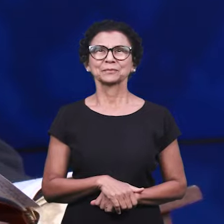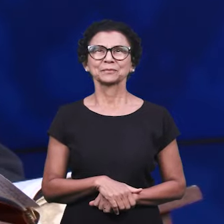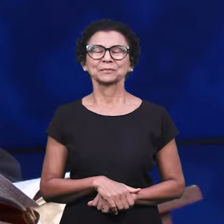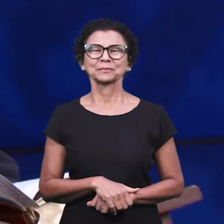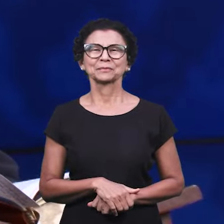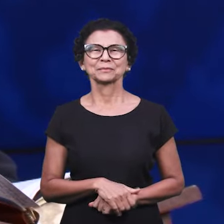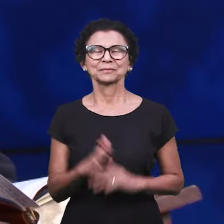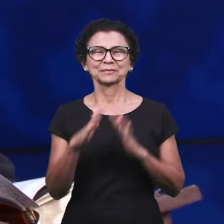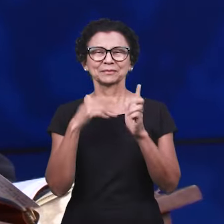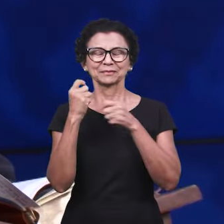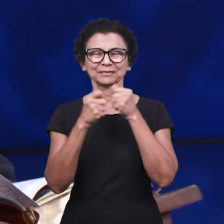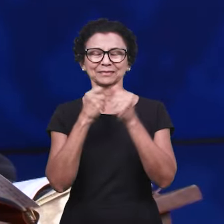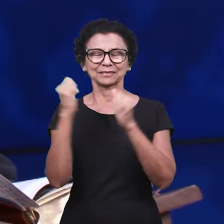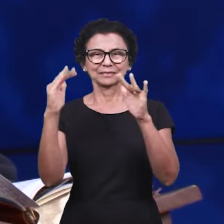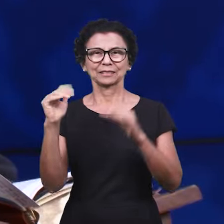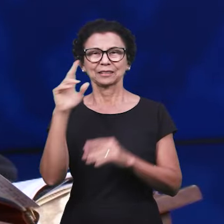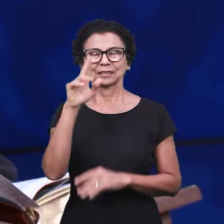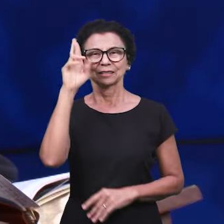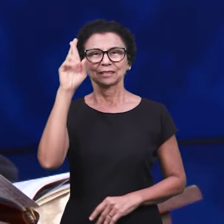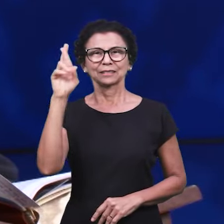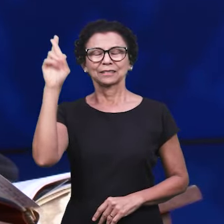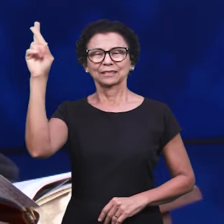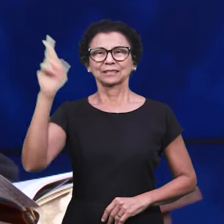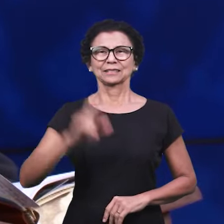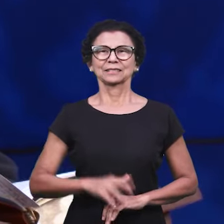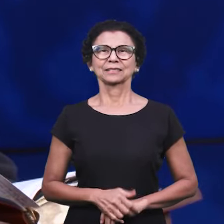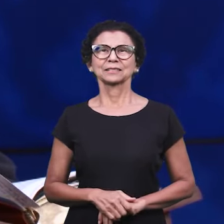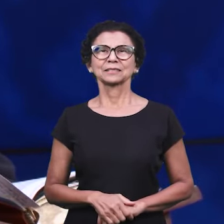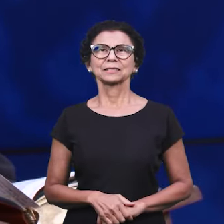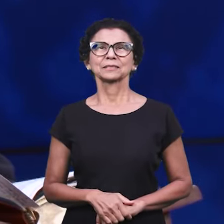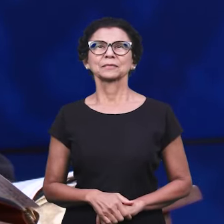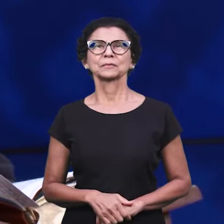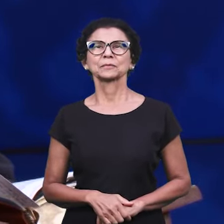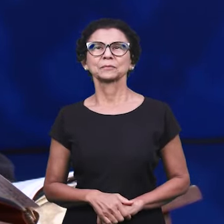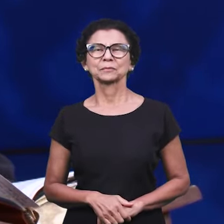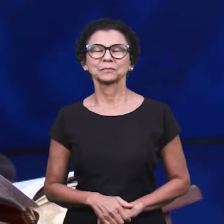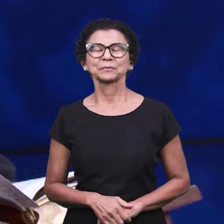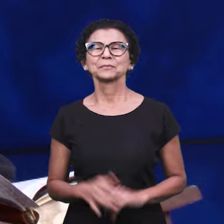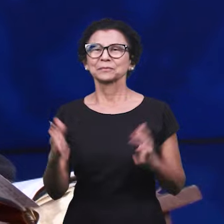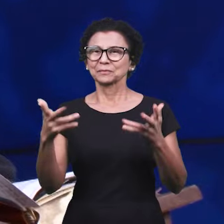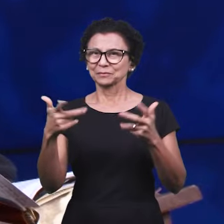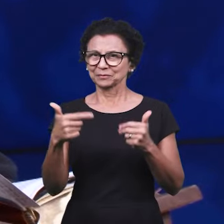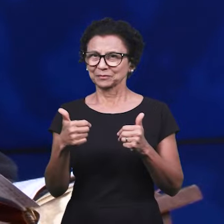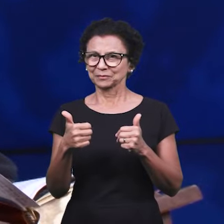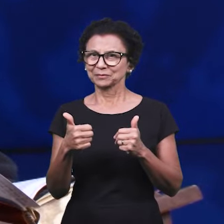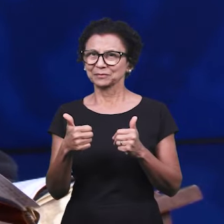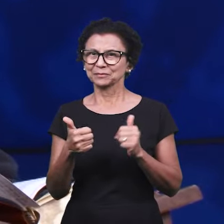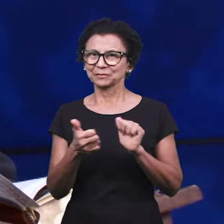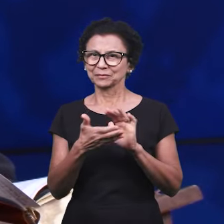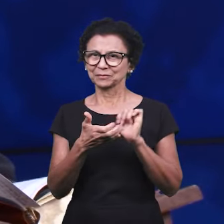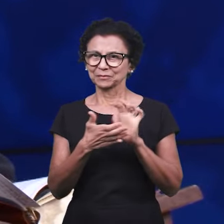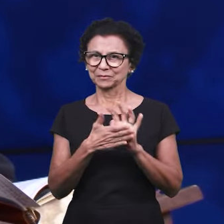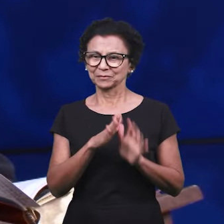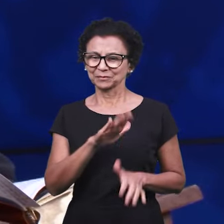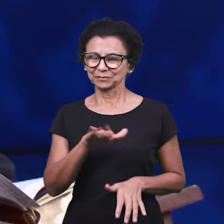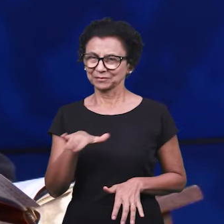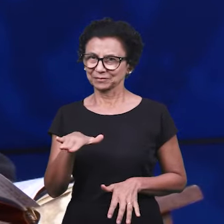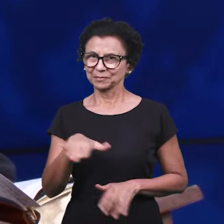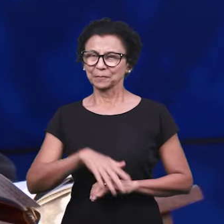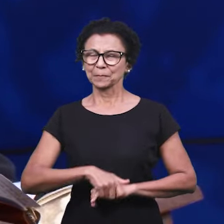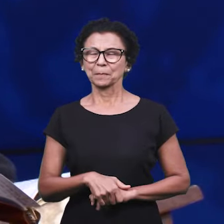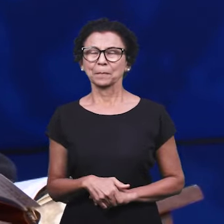Aleluia, louvado seja o nosso Deus, maravilhoso é ouvir o louvor das nossas crianças. Nesse instante, um dos